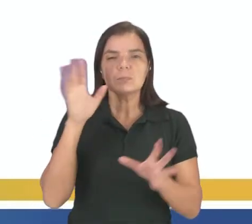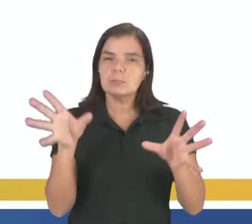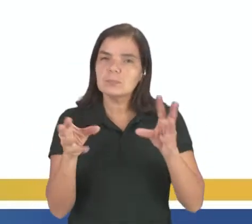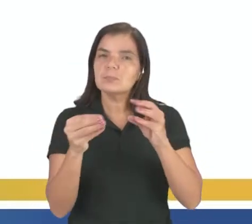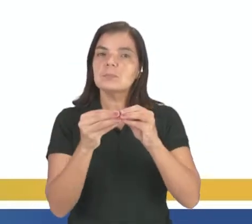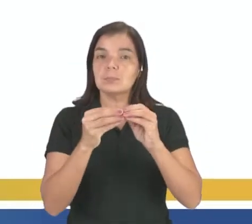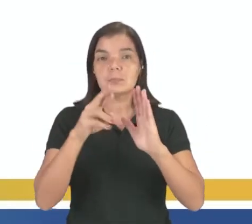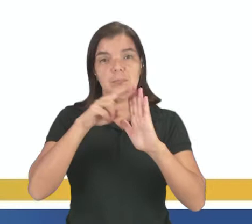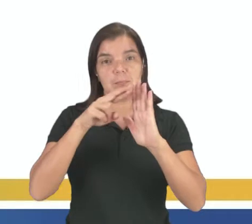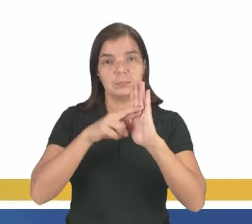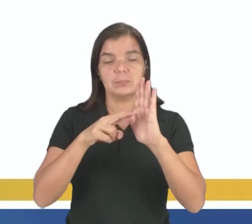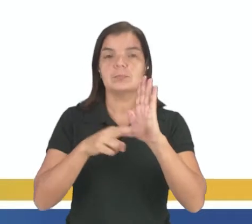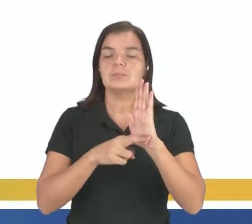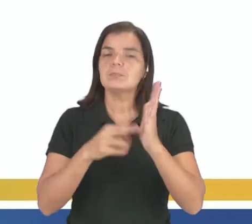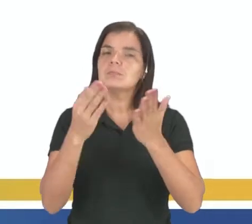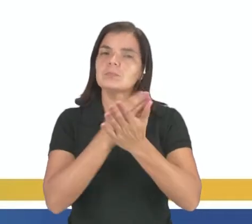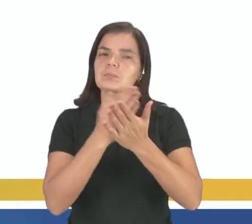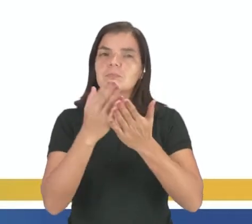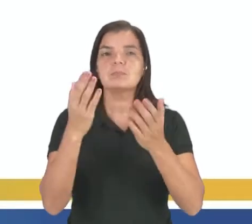quatro tá bom